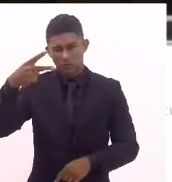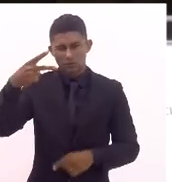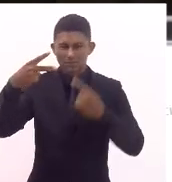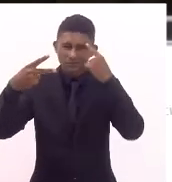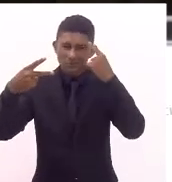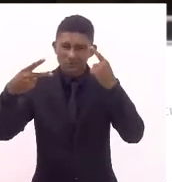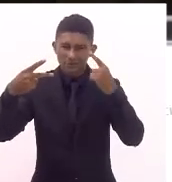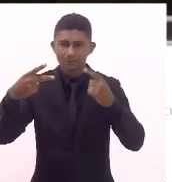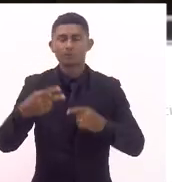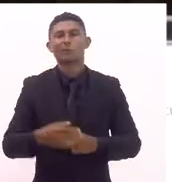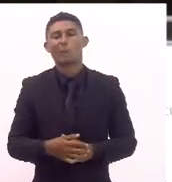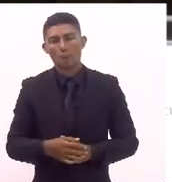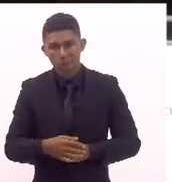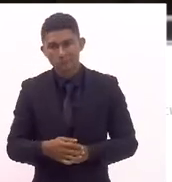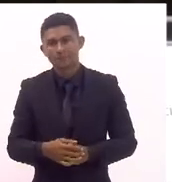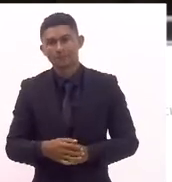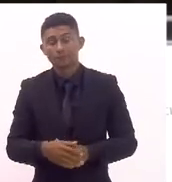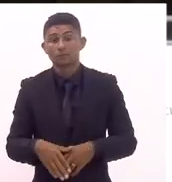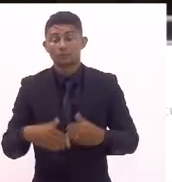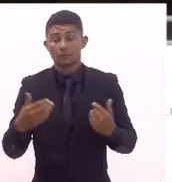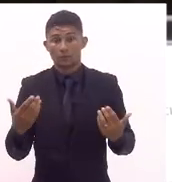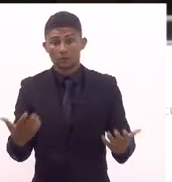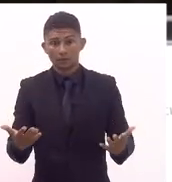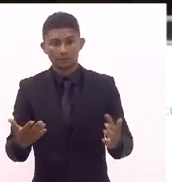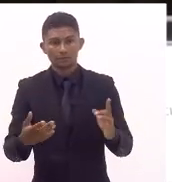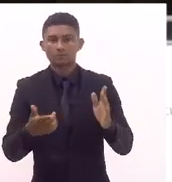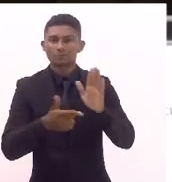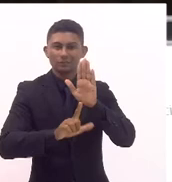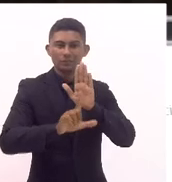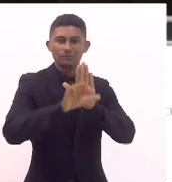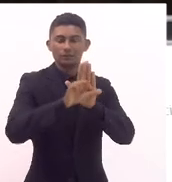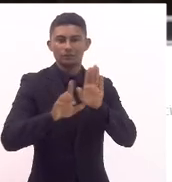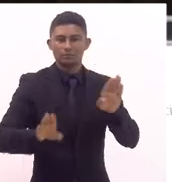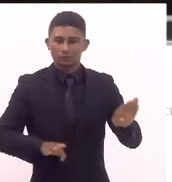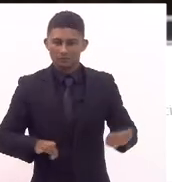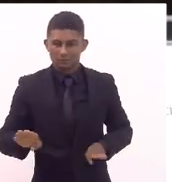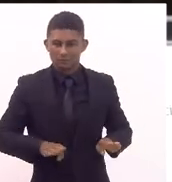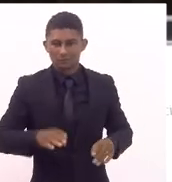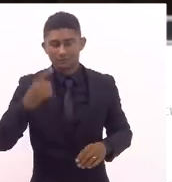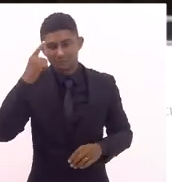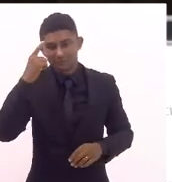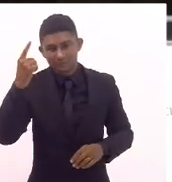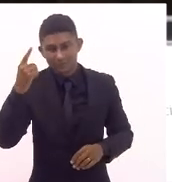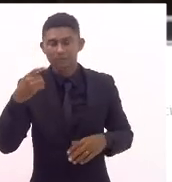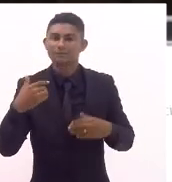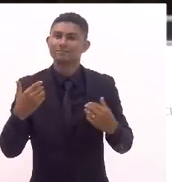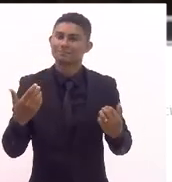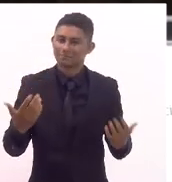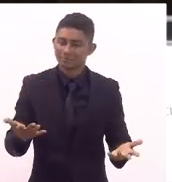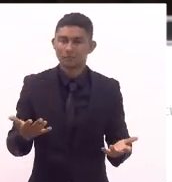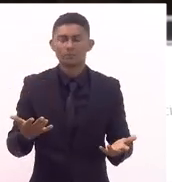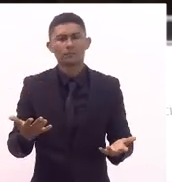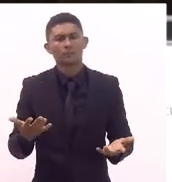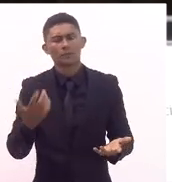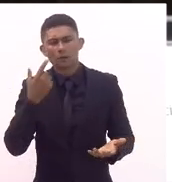essa dimensão que veio a partir dessa lei das domésticas EA gente vendo o retrato social que tem acontecido